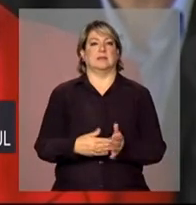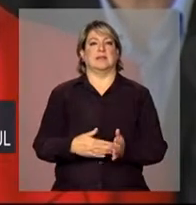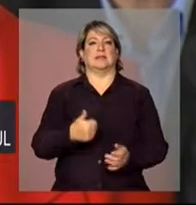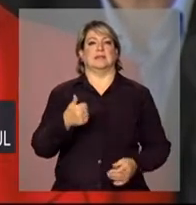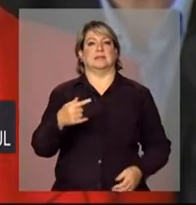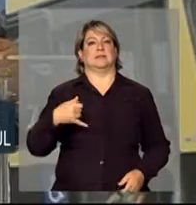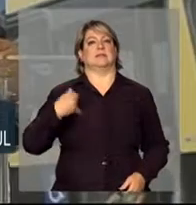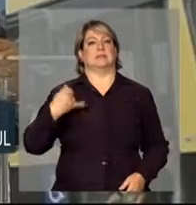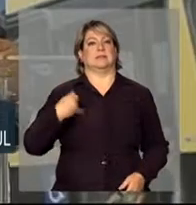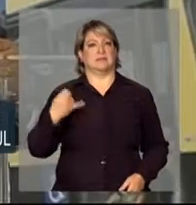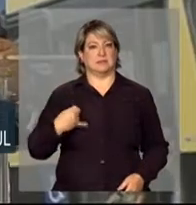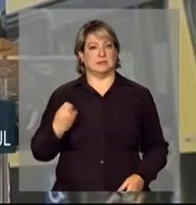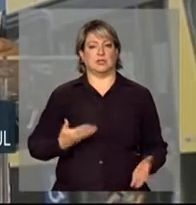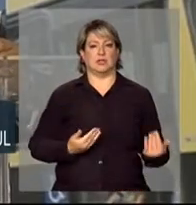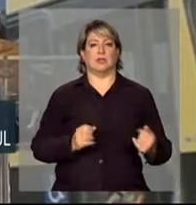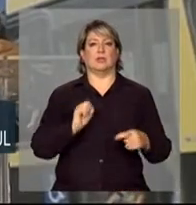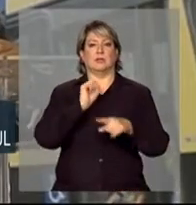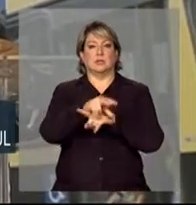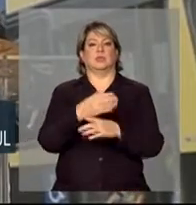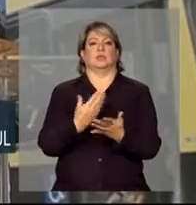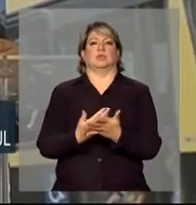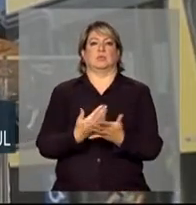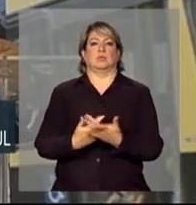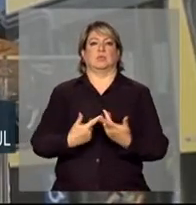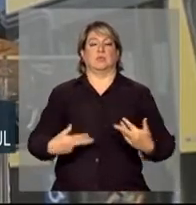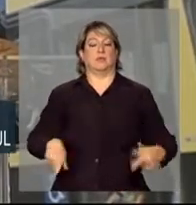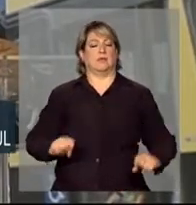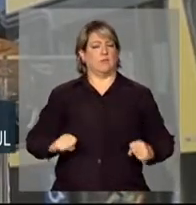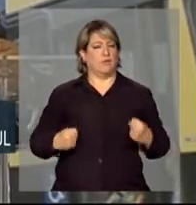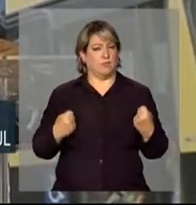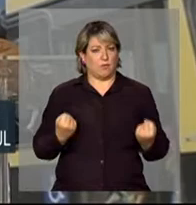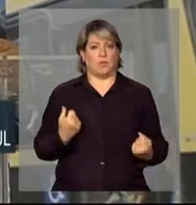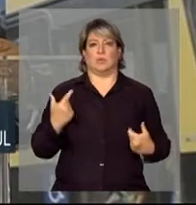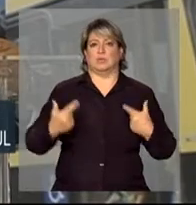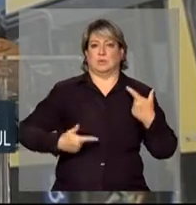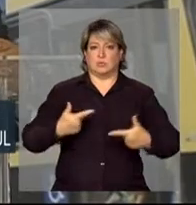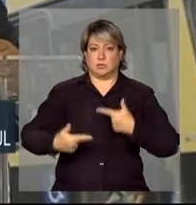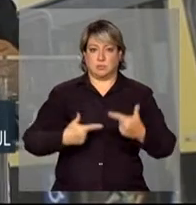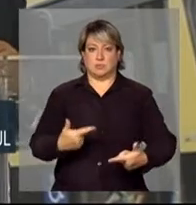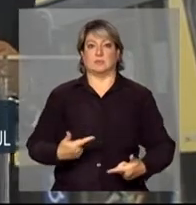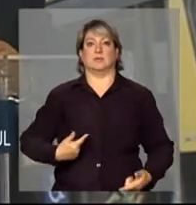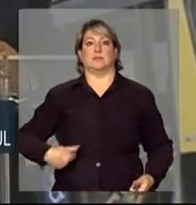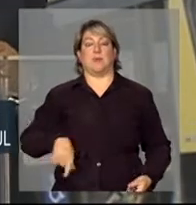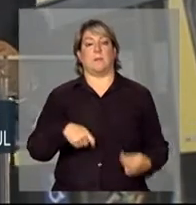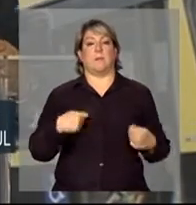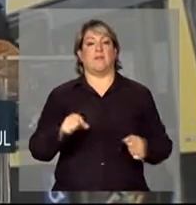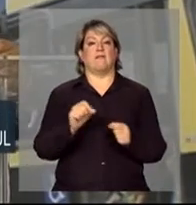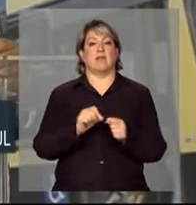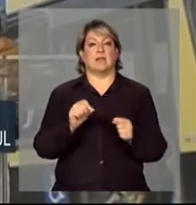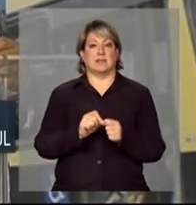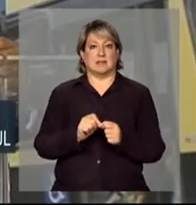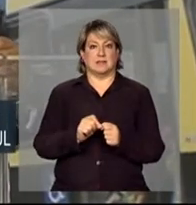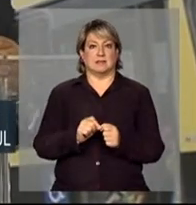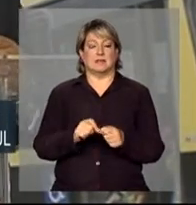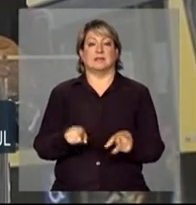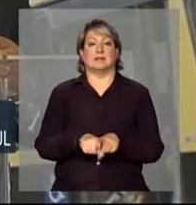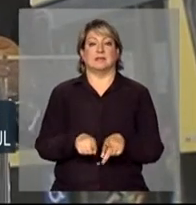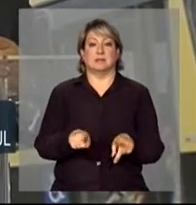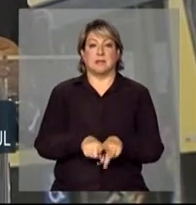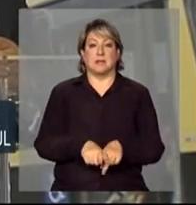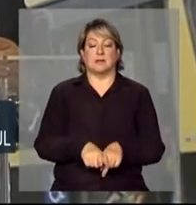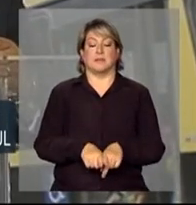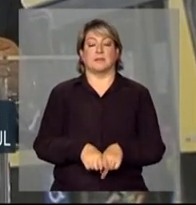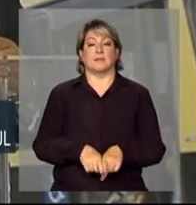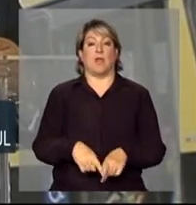ensino médio até os 17 anos. É um esforço gigantesco que nós temos que fazer, e nós temos que resgatar também uma dívida